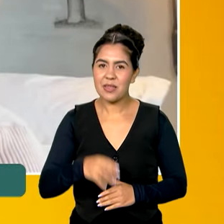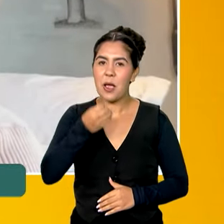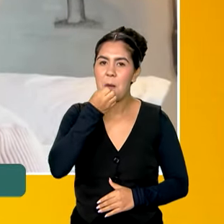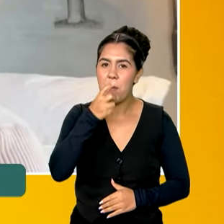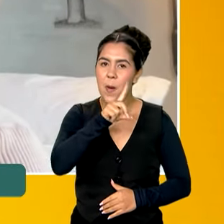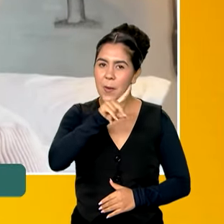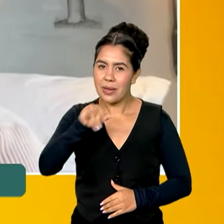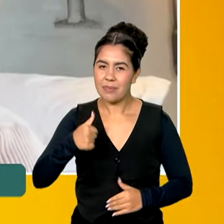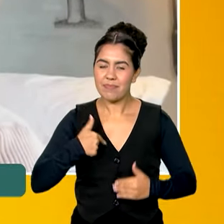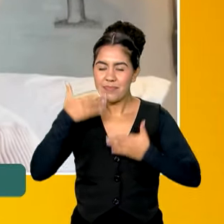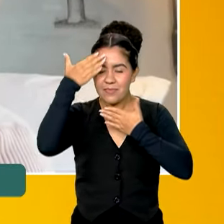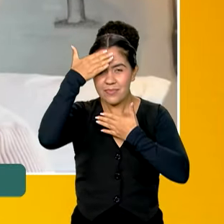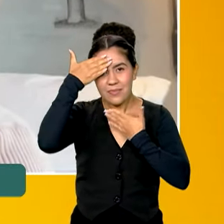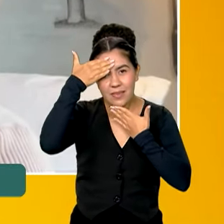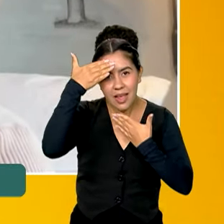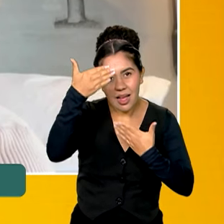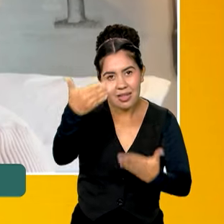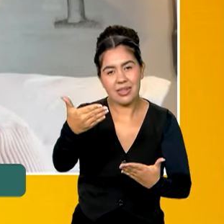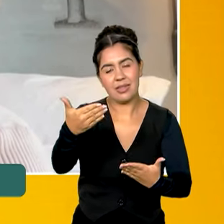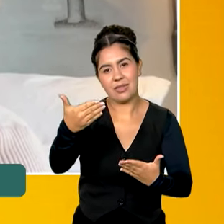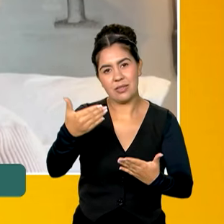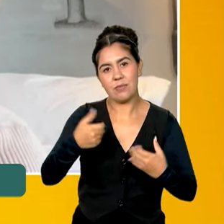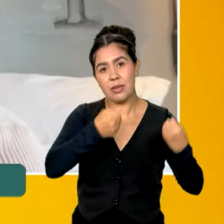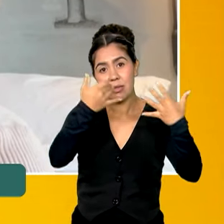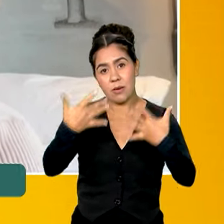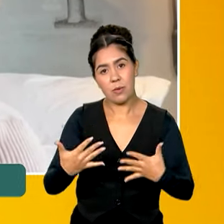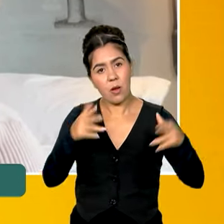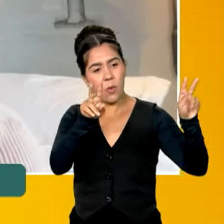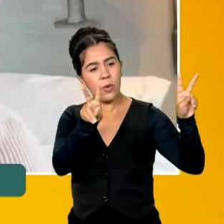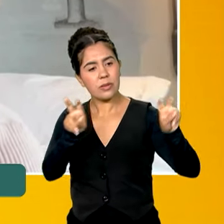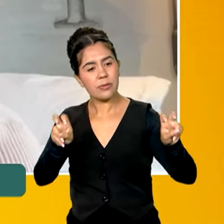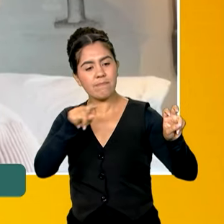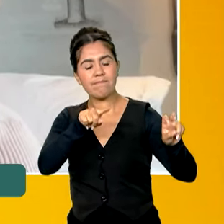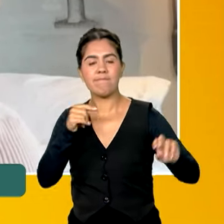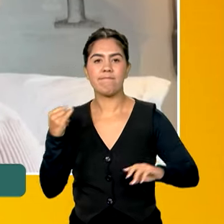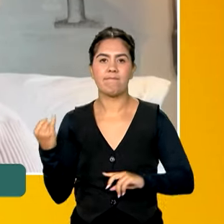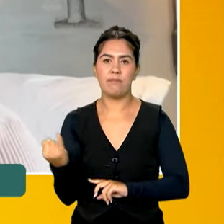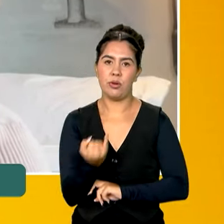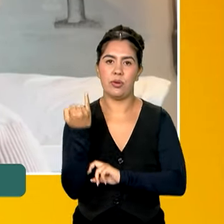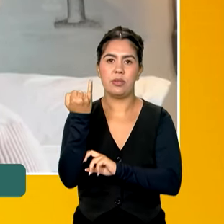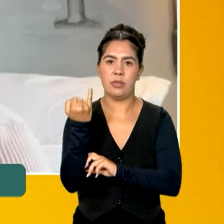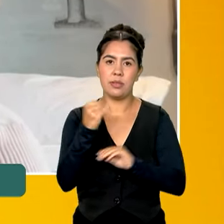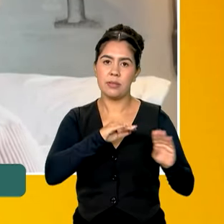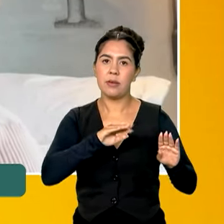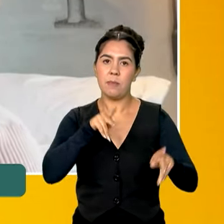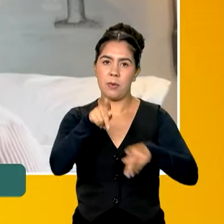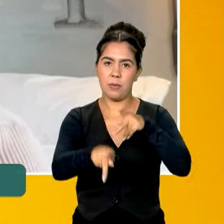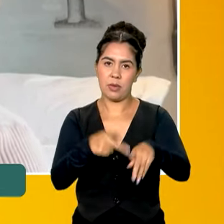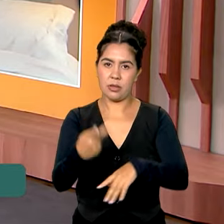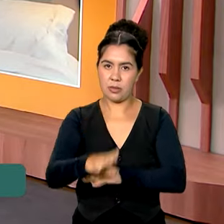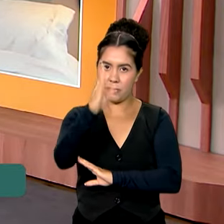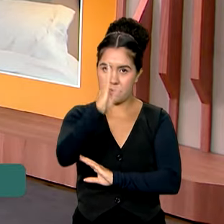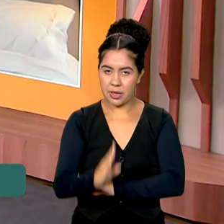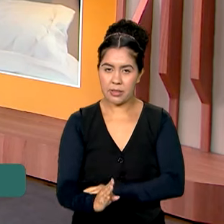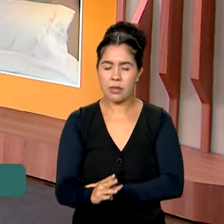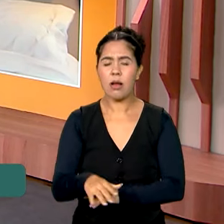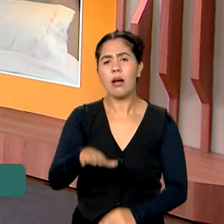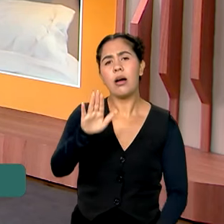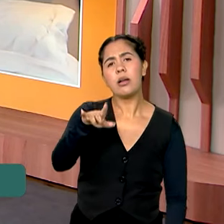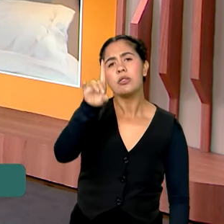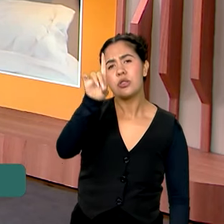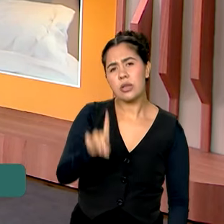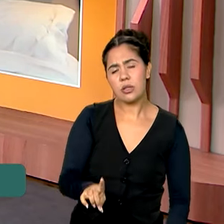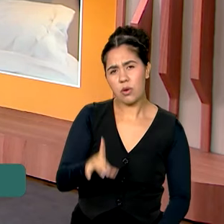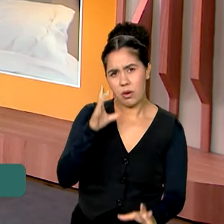agradeço pela oportunidade de falar sobre uma ação tão importante para a população brasileira. Diretora, são